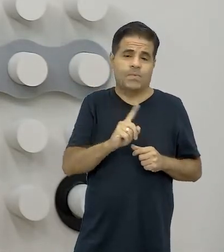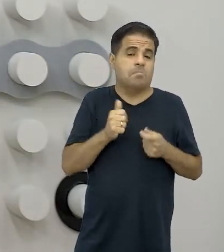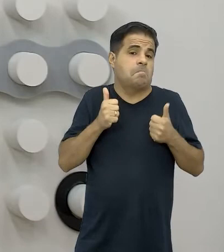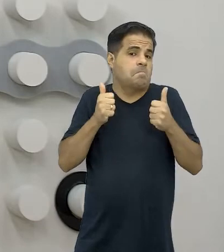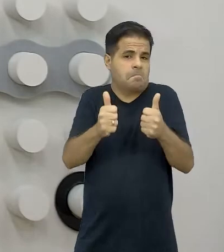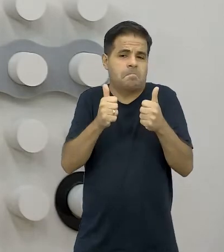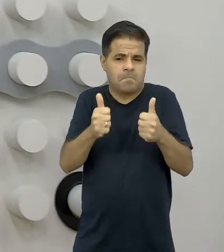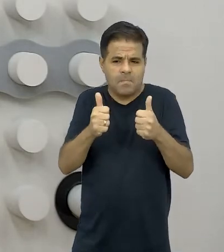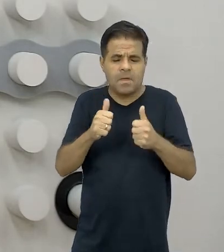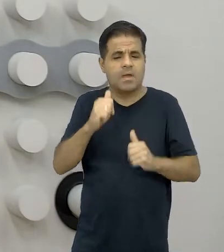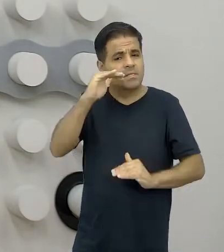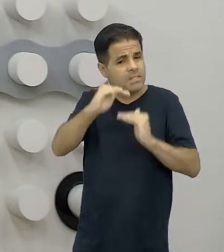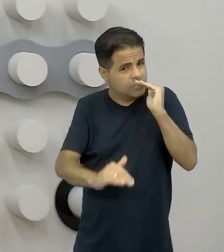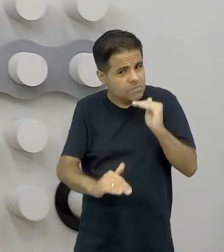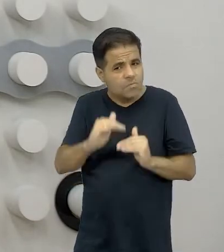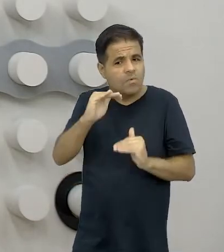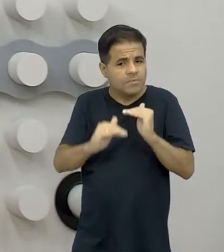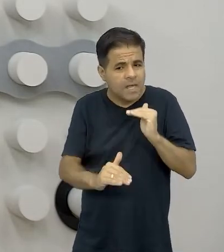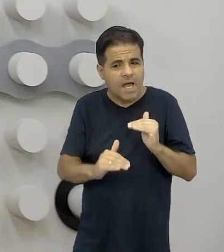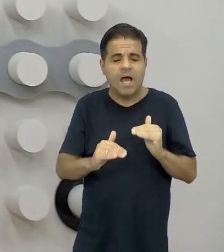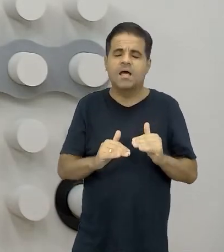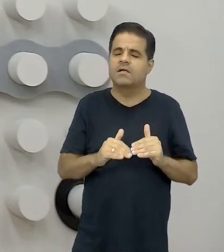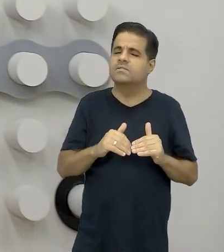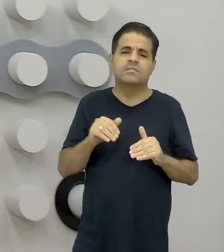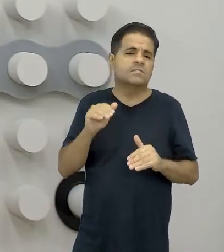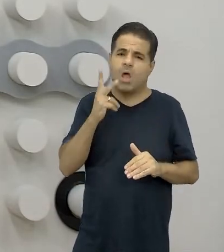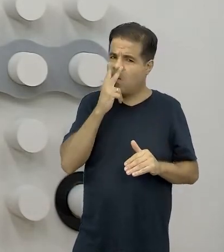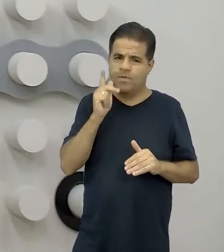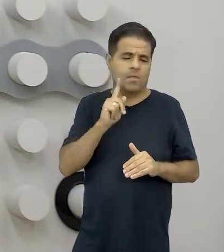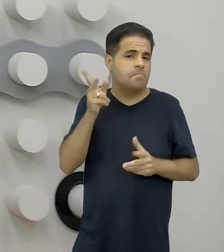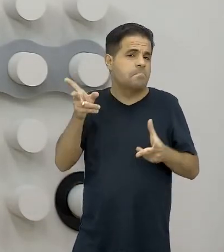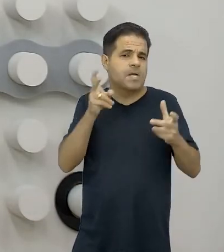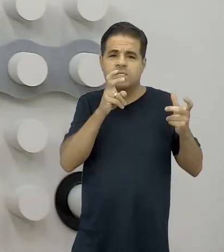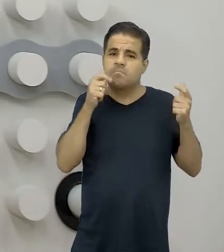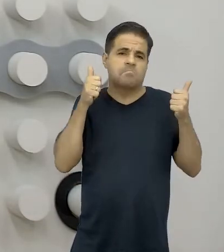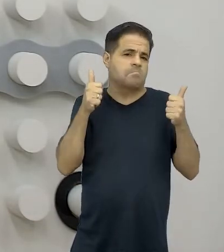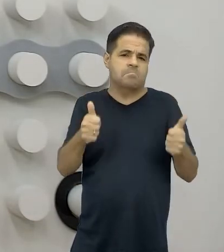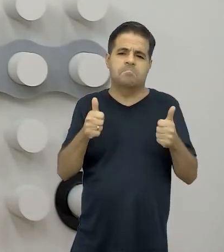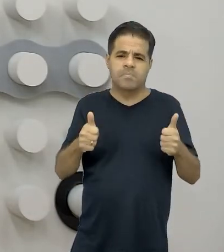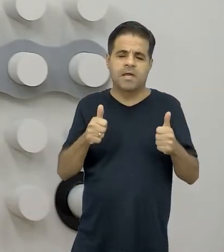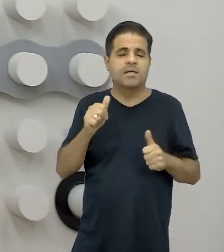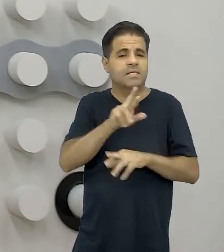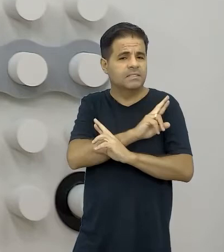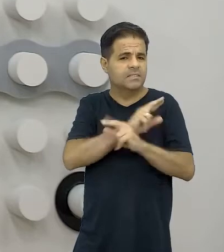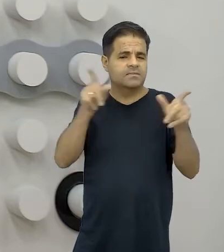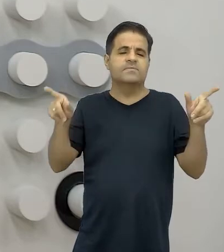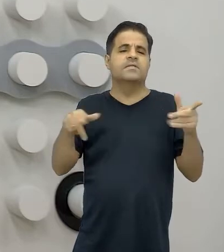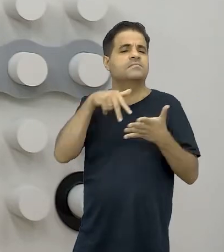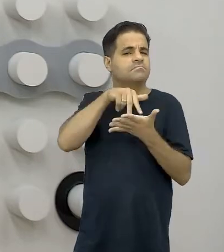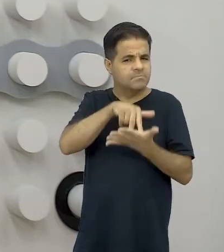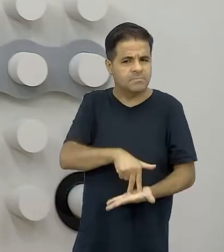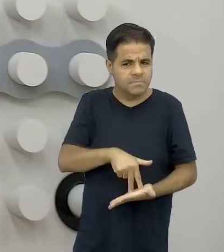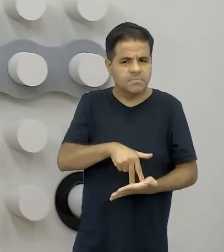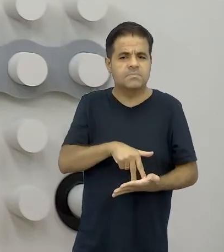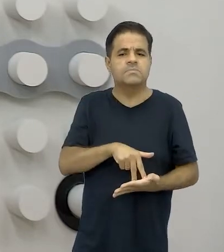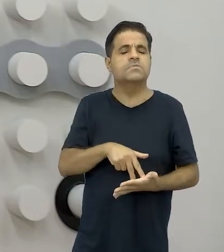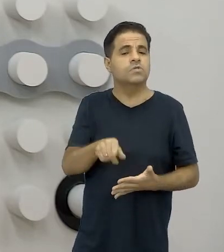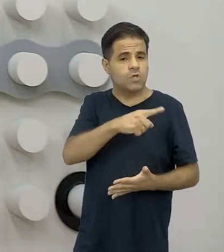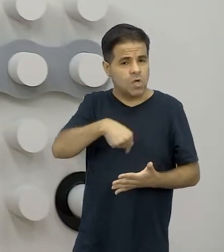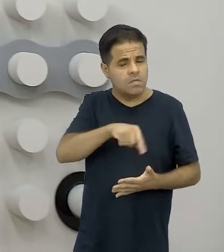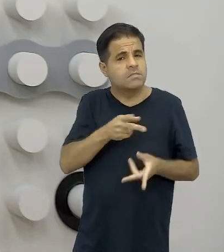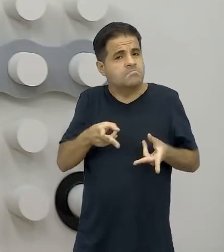bem essa desigualdade. Talvez a gente nem perceba muito bem essa diferença das posições. Aliás, a